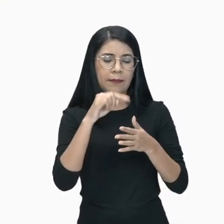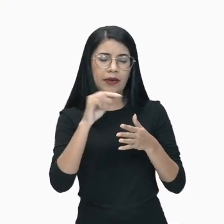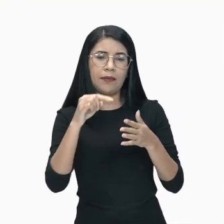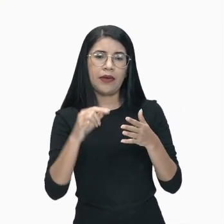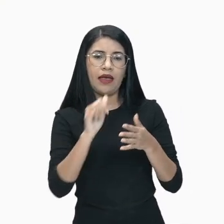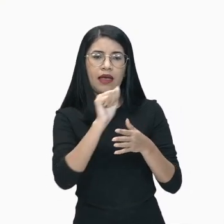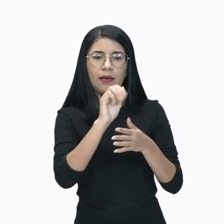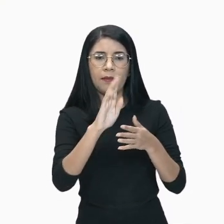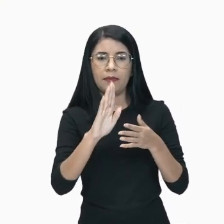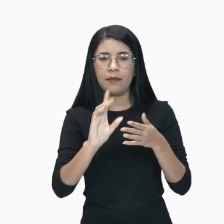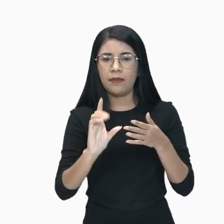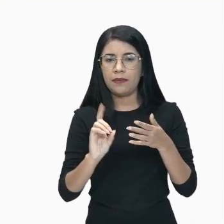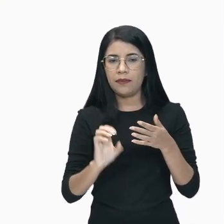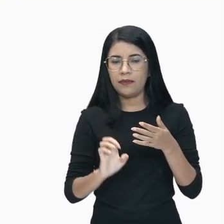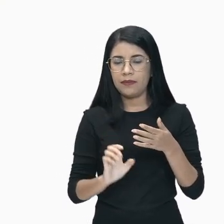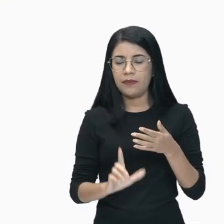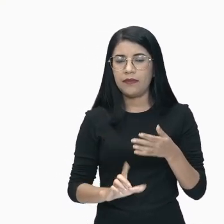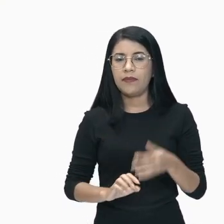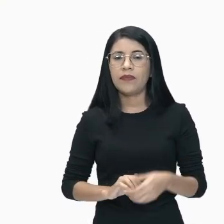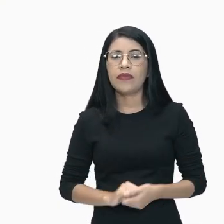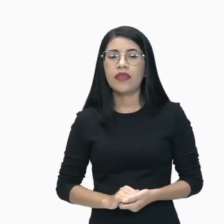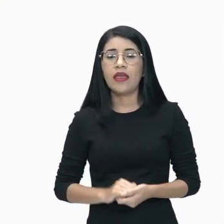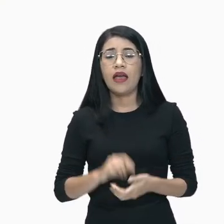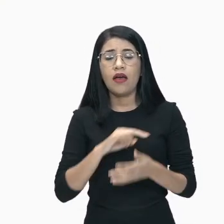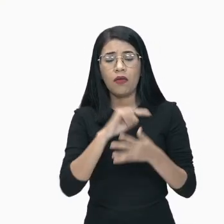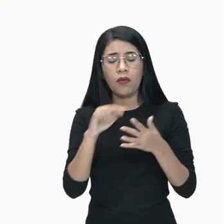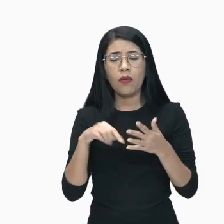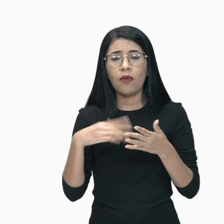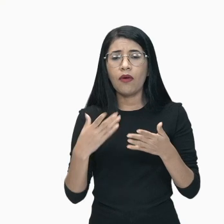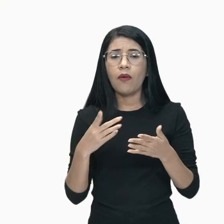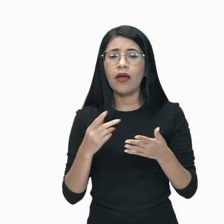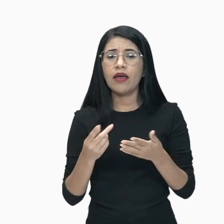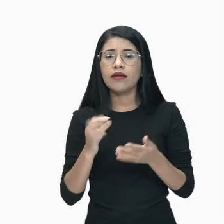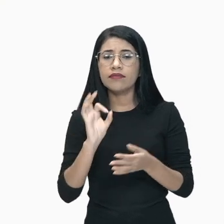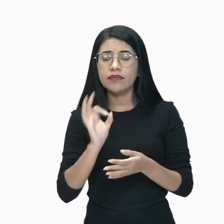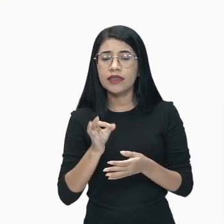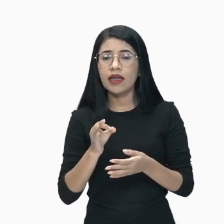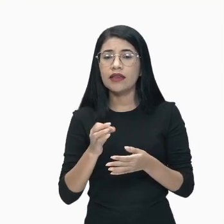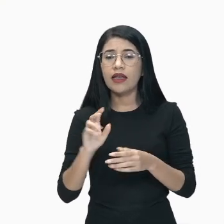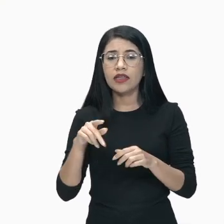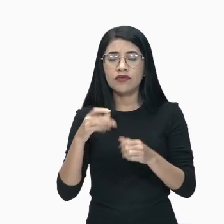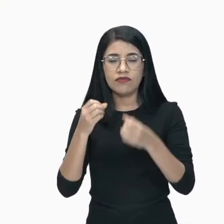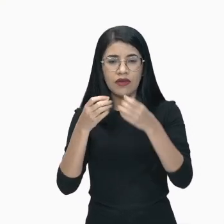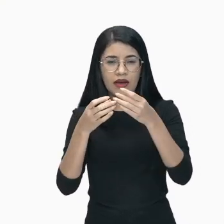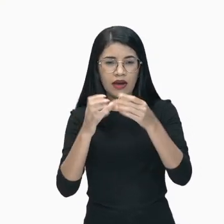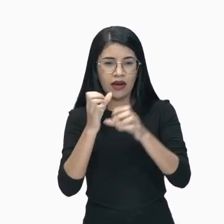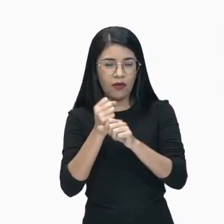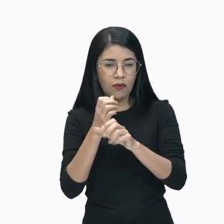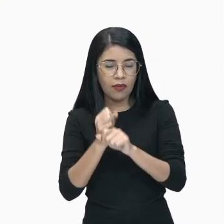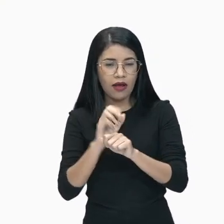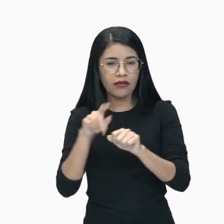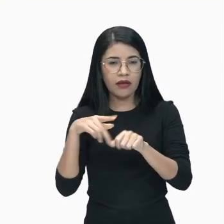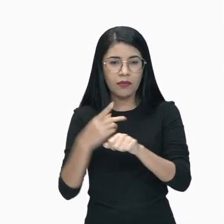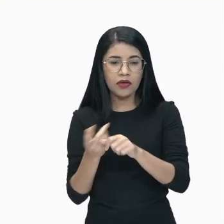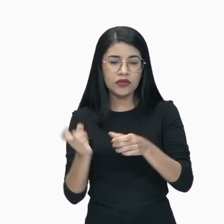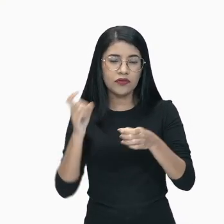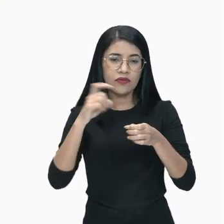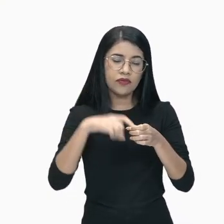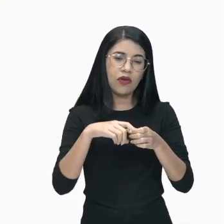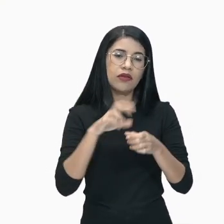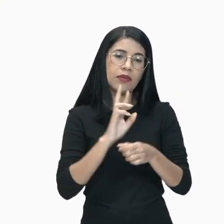E. Uma dessas é a resposta correta. A gente vai fazer o cálculo e vai marcar a resposta correta